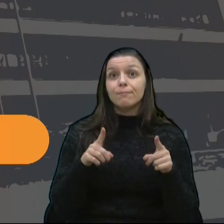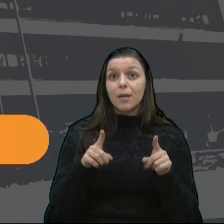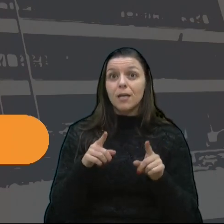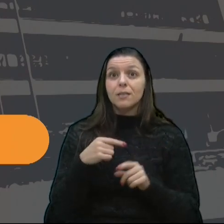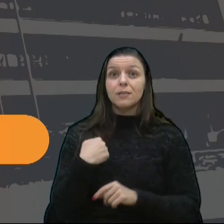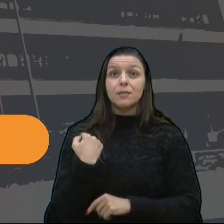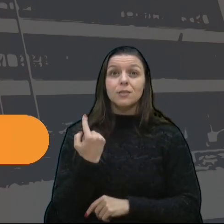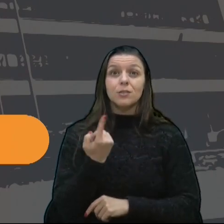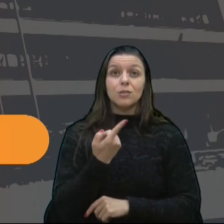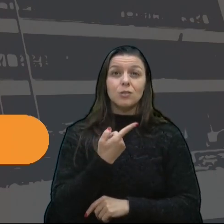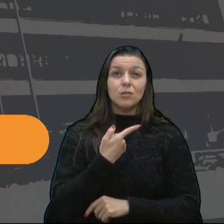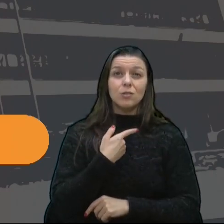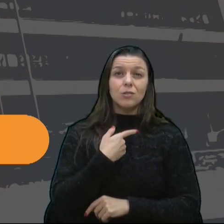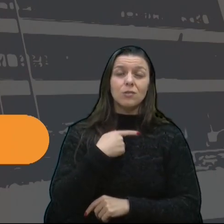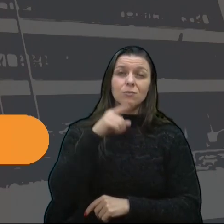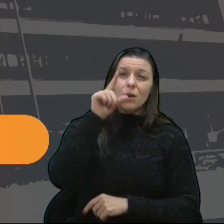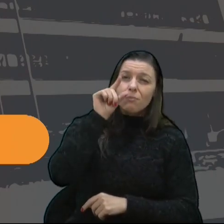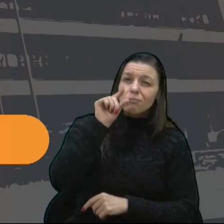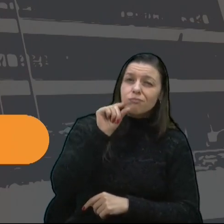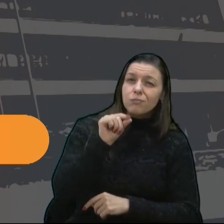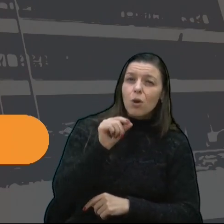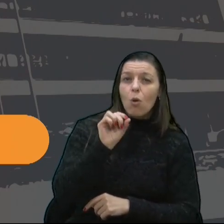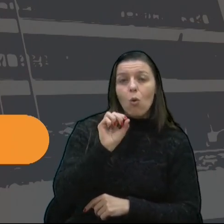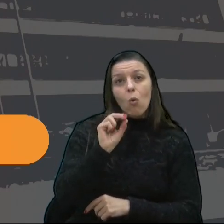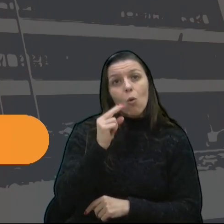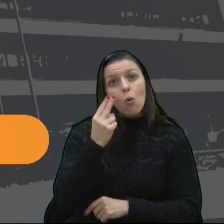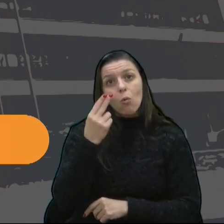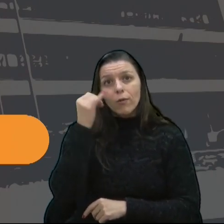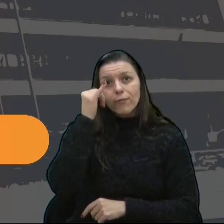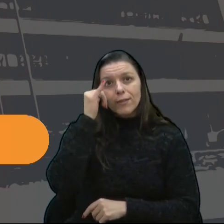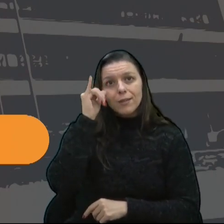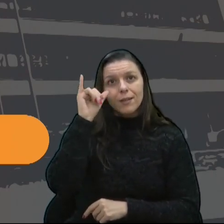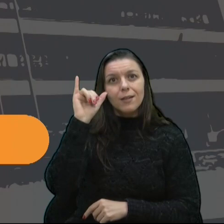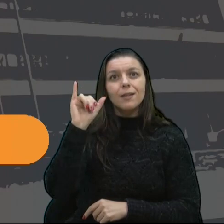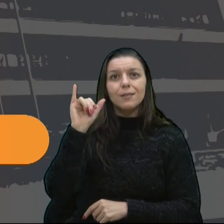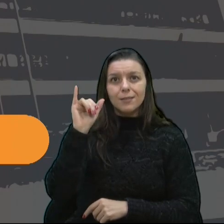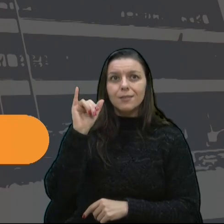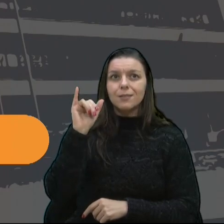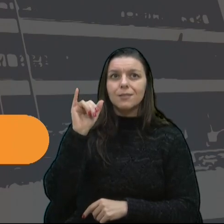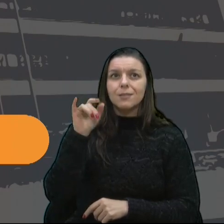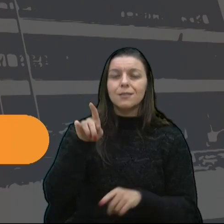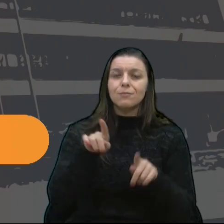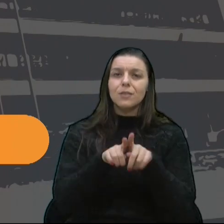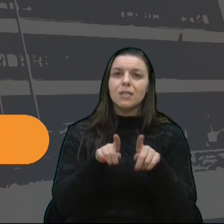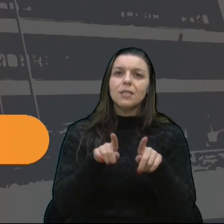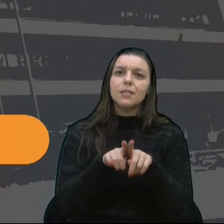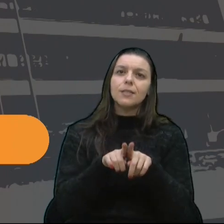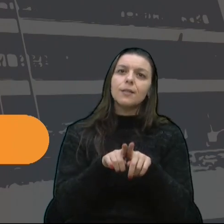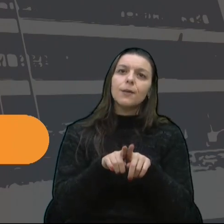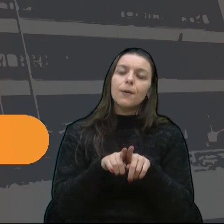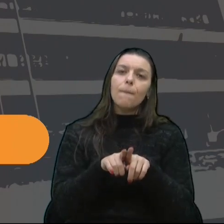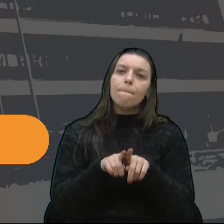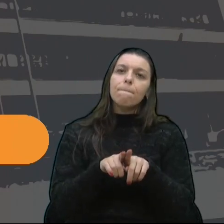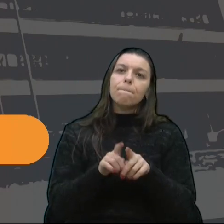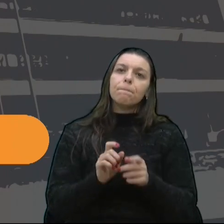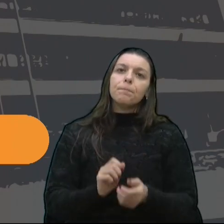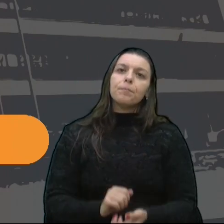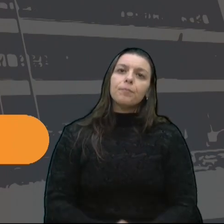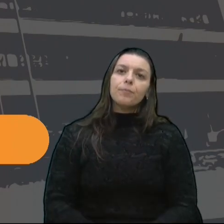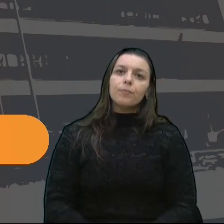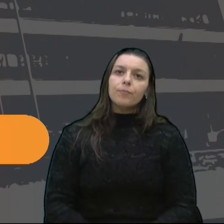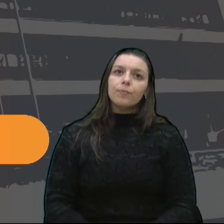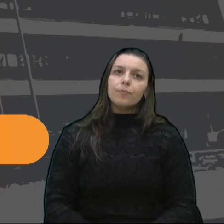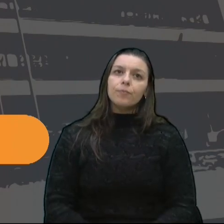sido minimizadas ou evitadas. A gente até não entrou nessa seara aqui hoje,